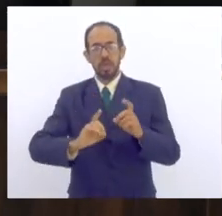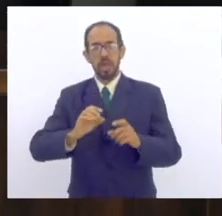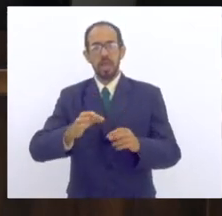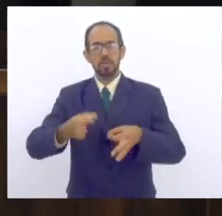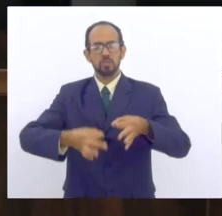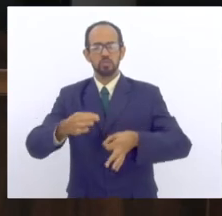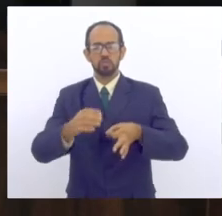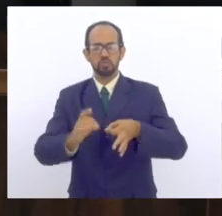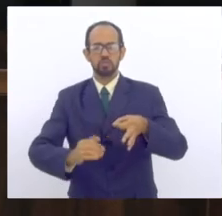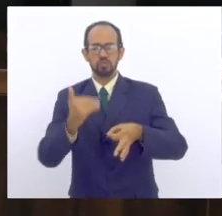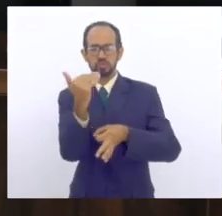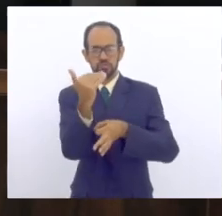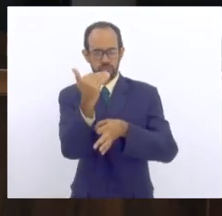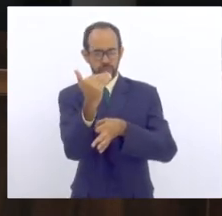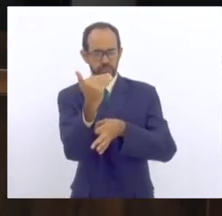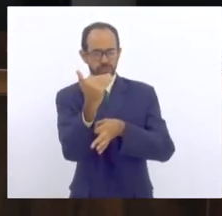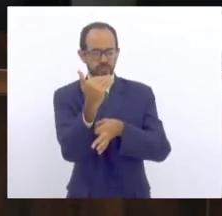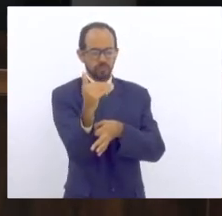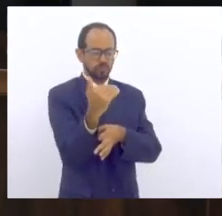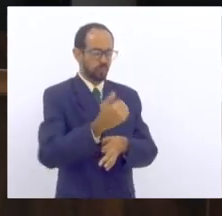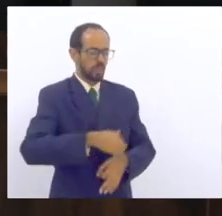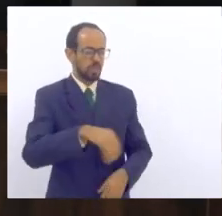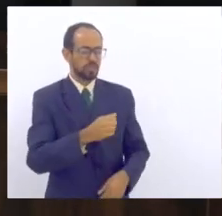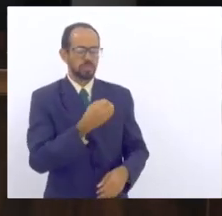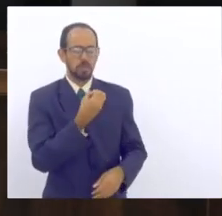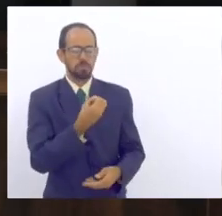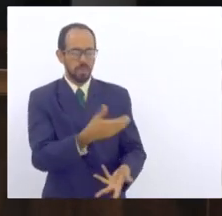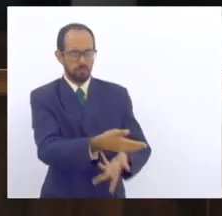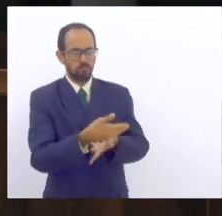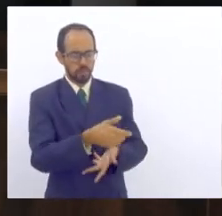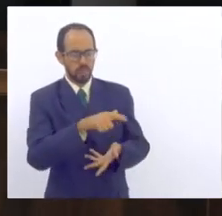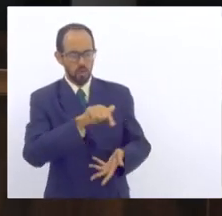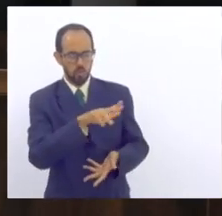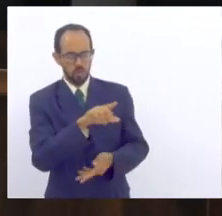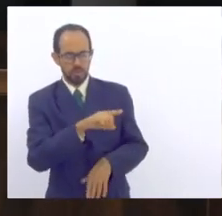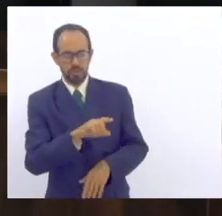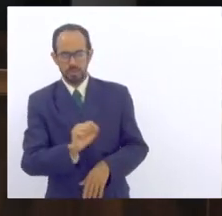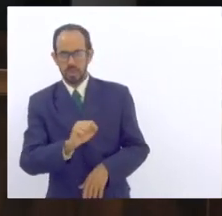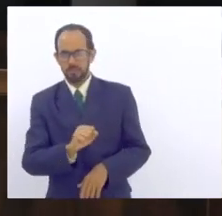seja bem-vinda a nossa amiga ex-deputada